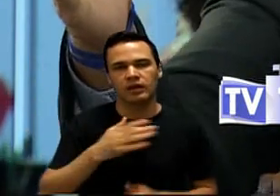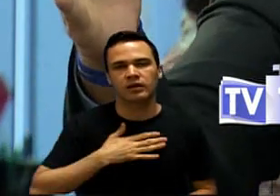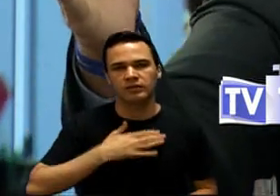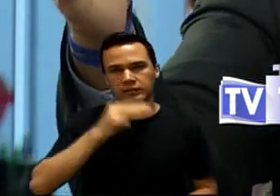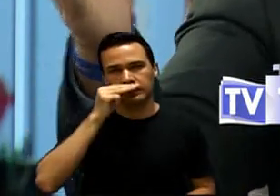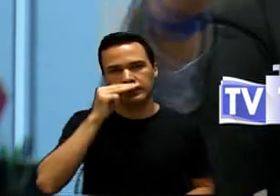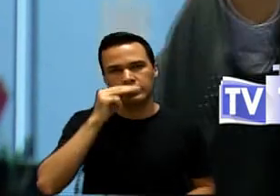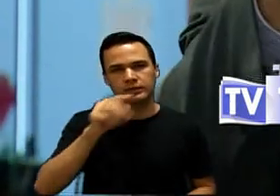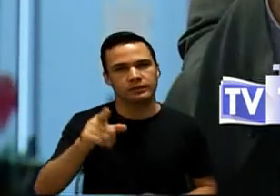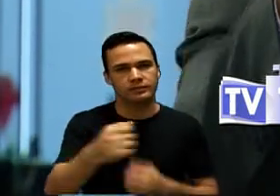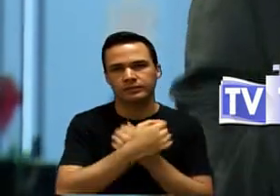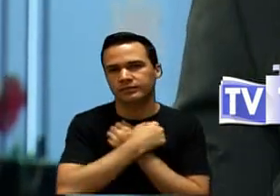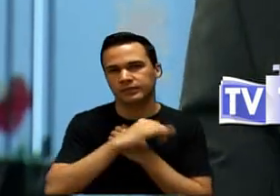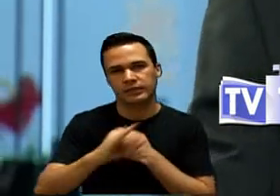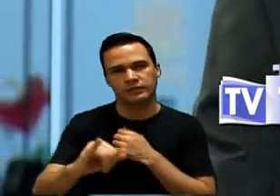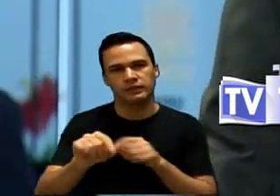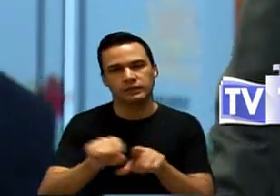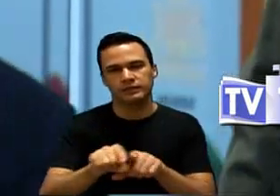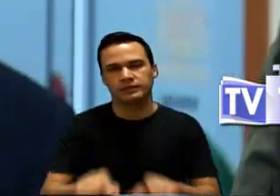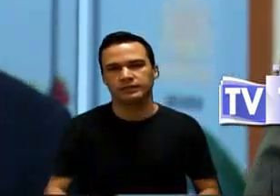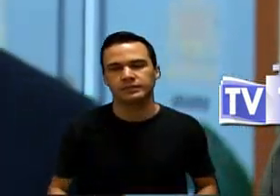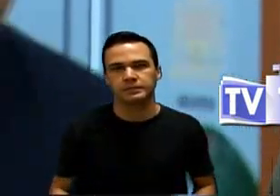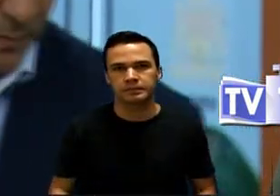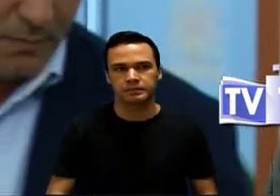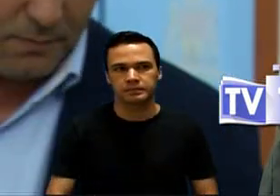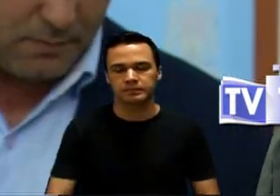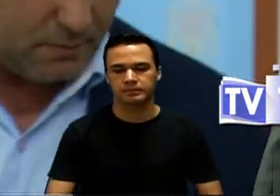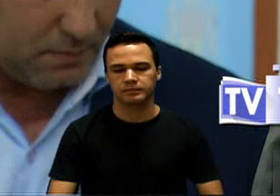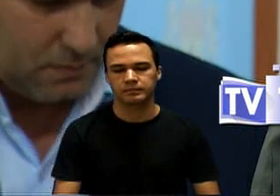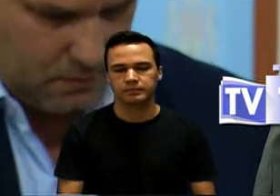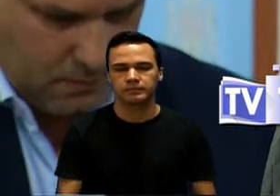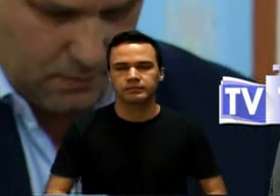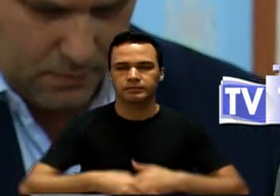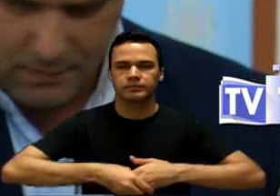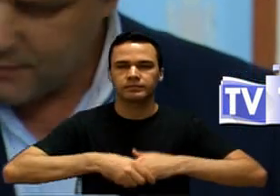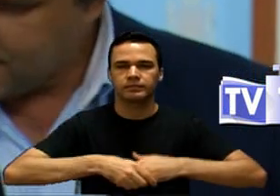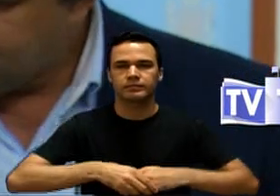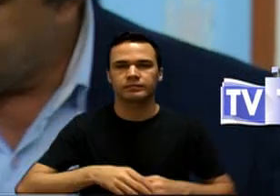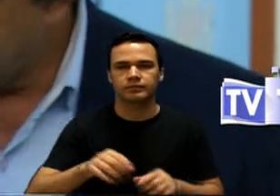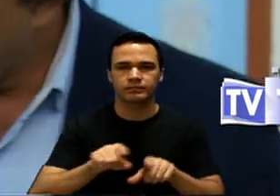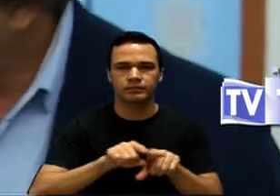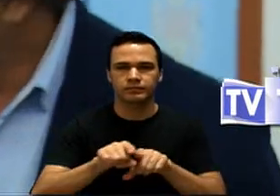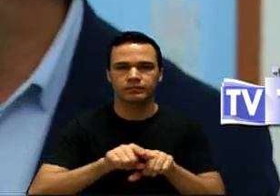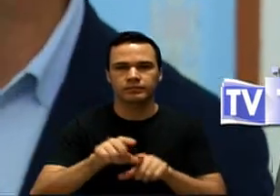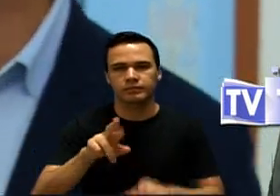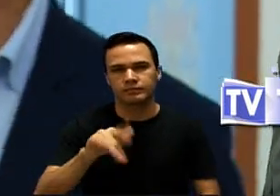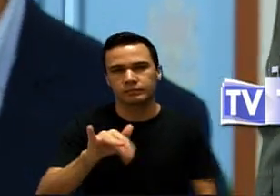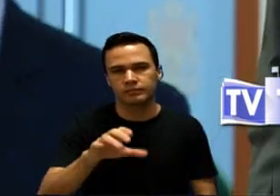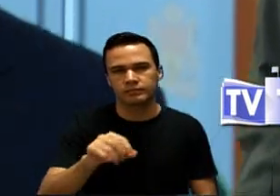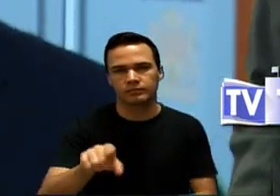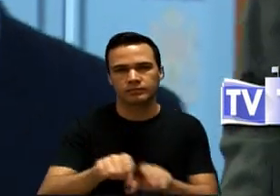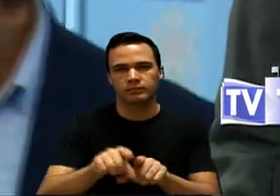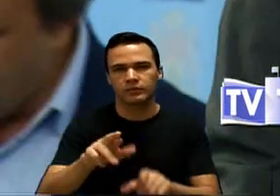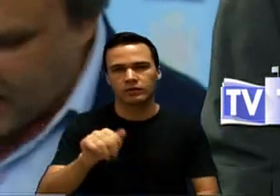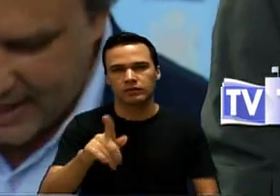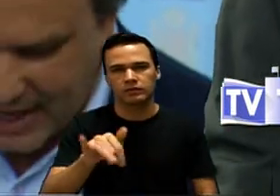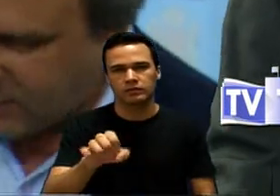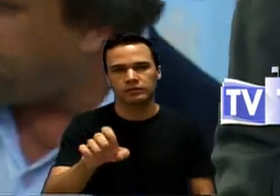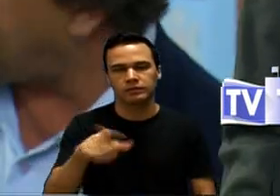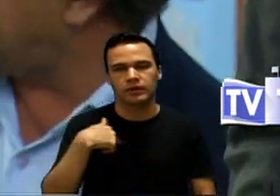Martinez. Sempre manda um abraço à minha avó também. Cumprimentar aqui minha irmã Regina Militão, meu irmão Roque Militão